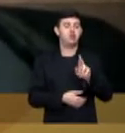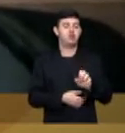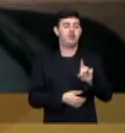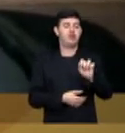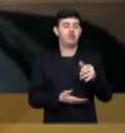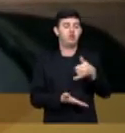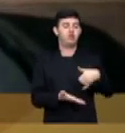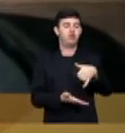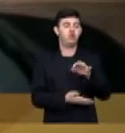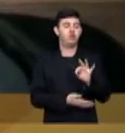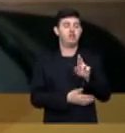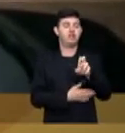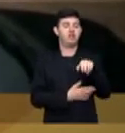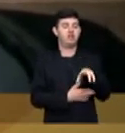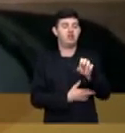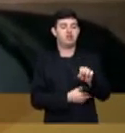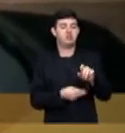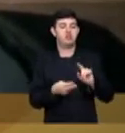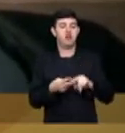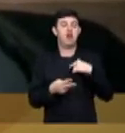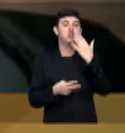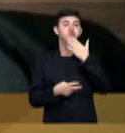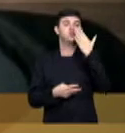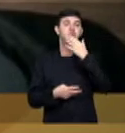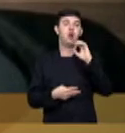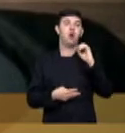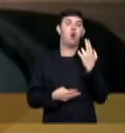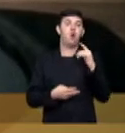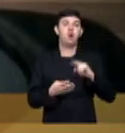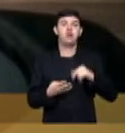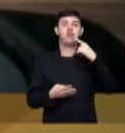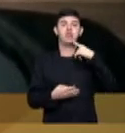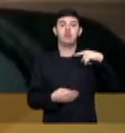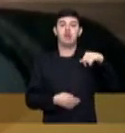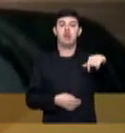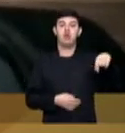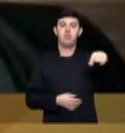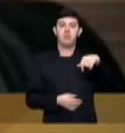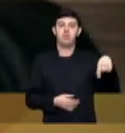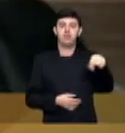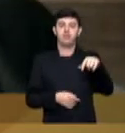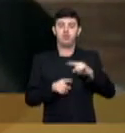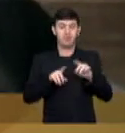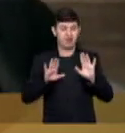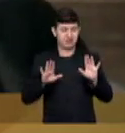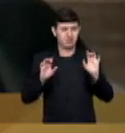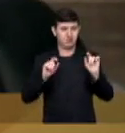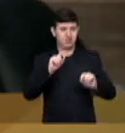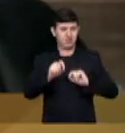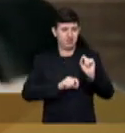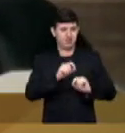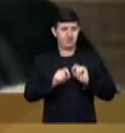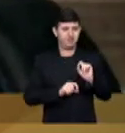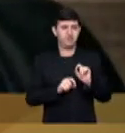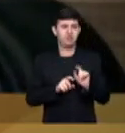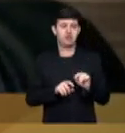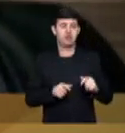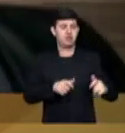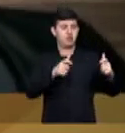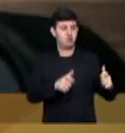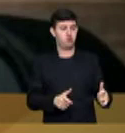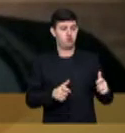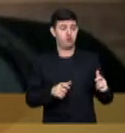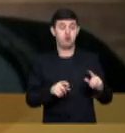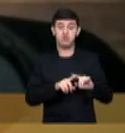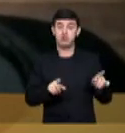açúcares ou sódio. Esses locais incluem, mas não se limitam a eles, incluem